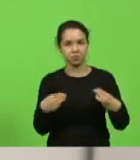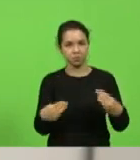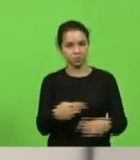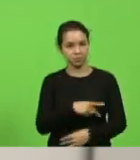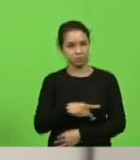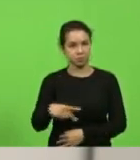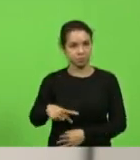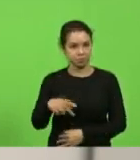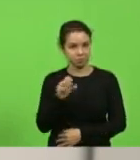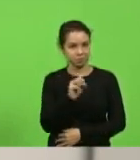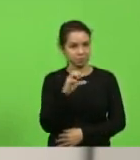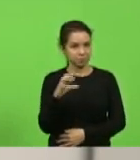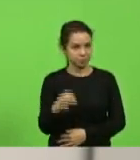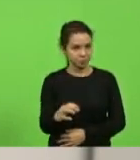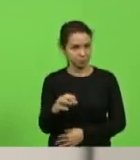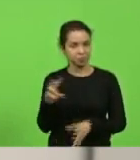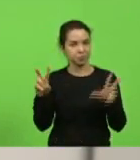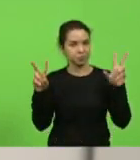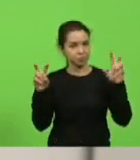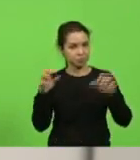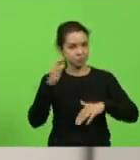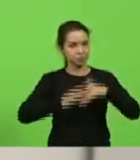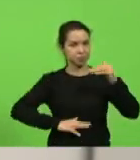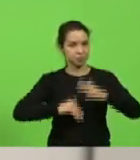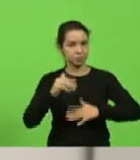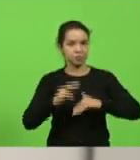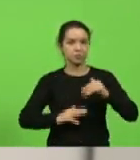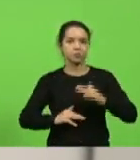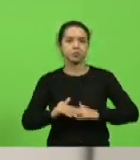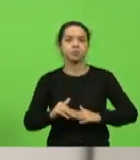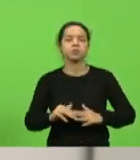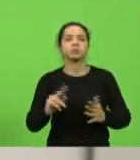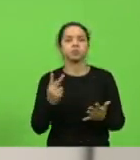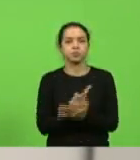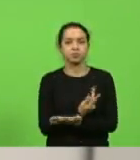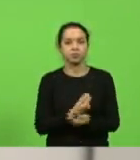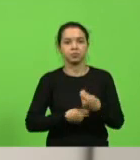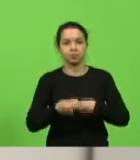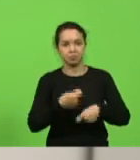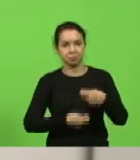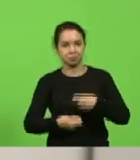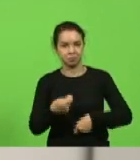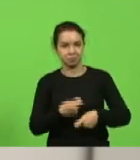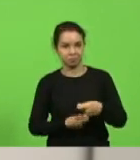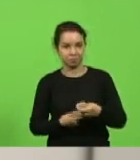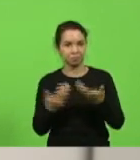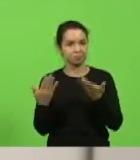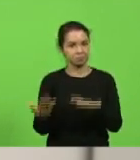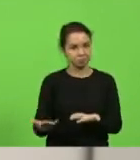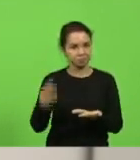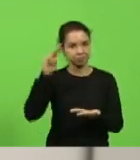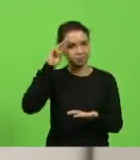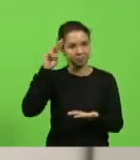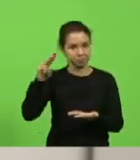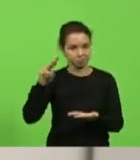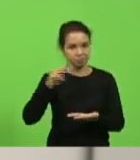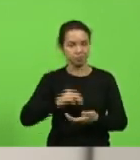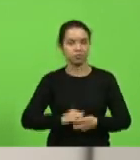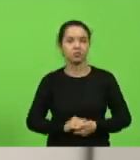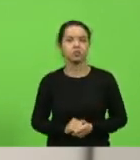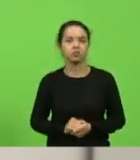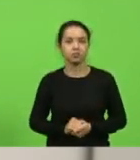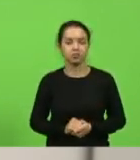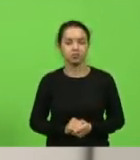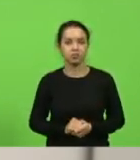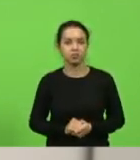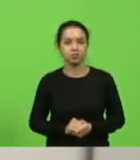qual tratou de eventual prática de ato de improbidade administrativa pelo excelentíssimo senhor governador Carlos Moisés da